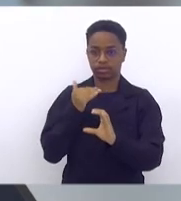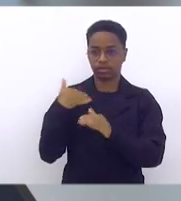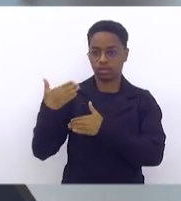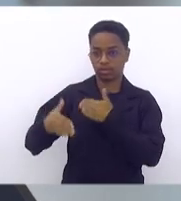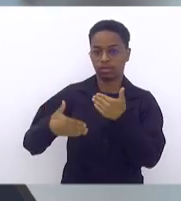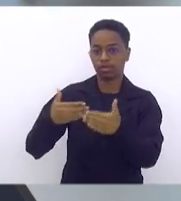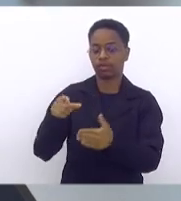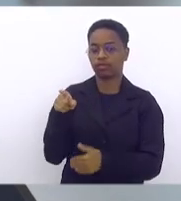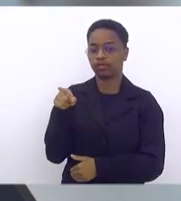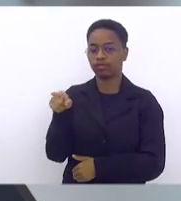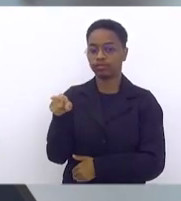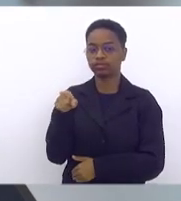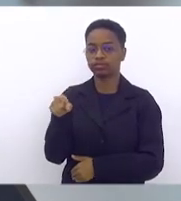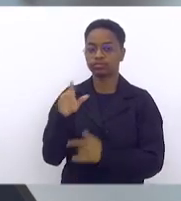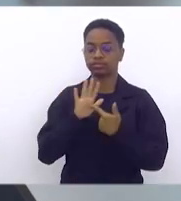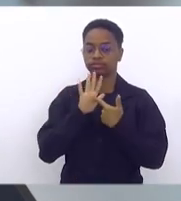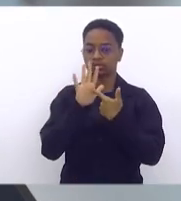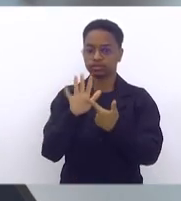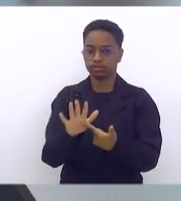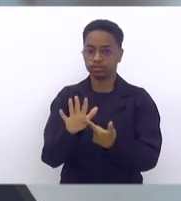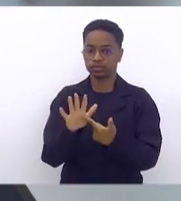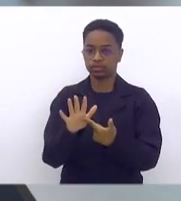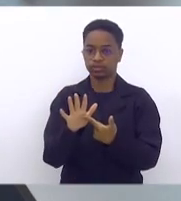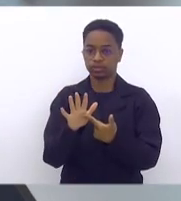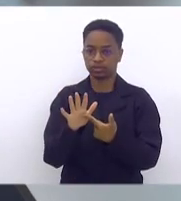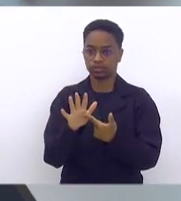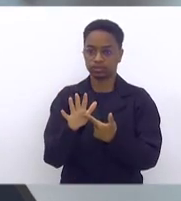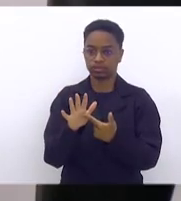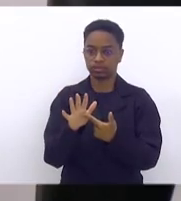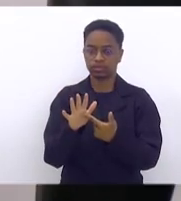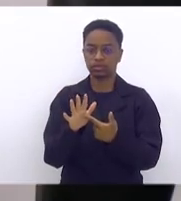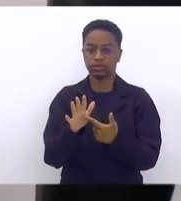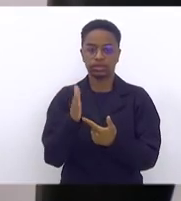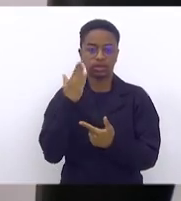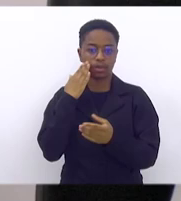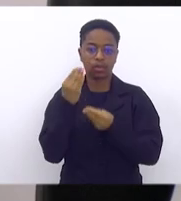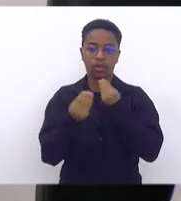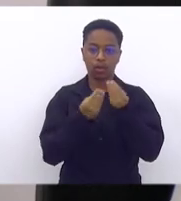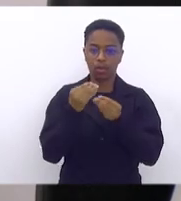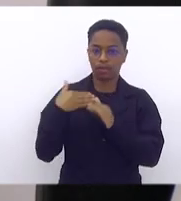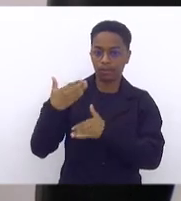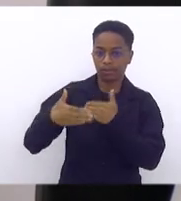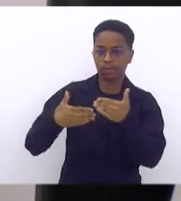nesse processo que a senhora demonstrou par e passo dos processos